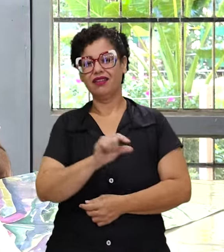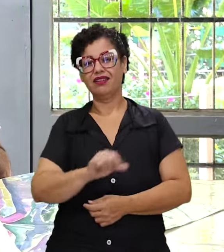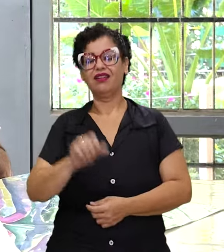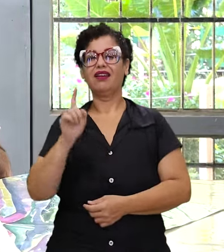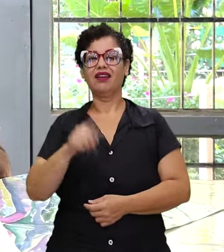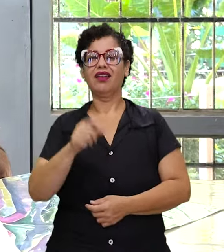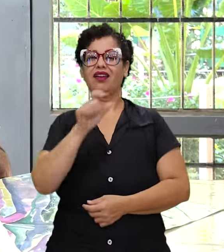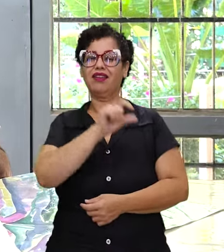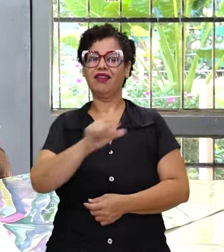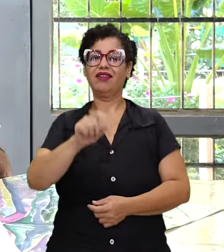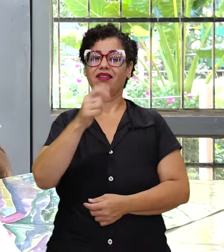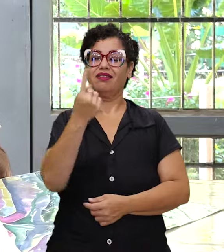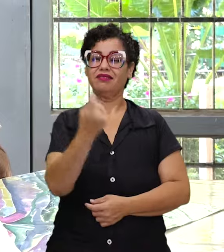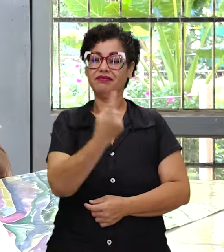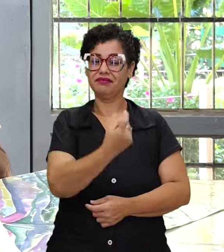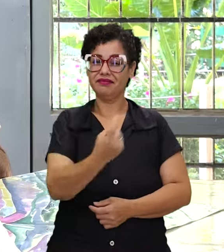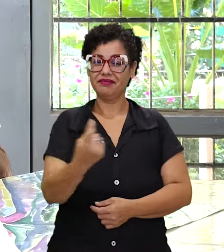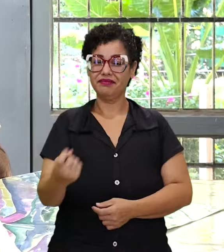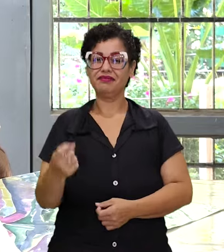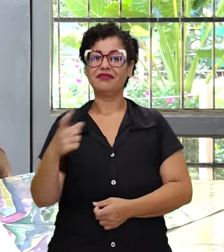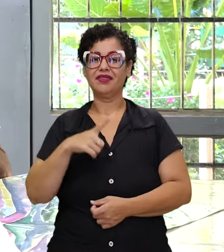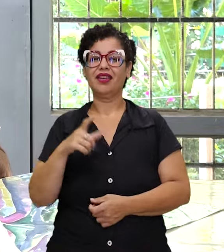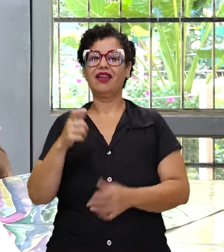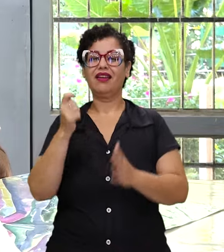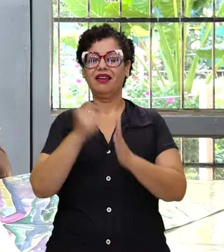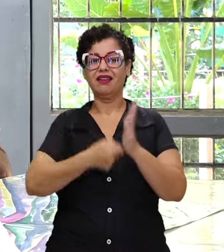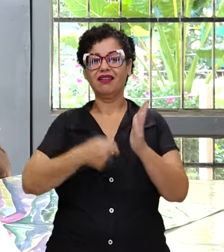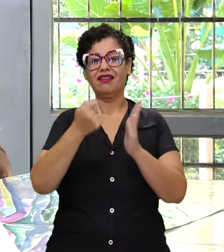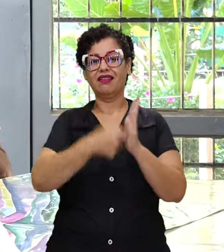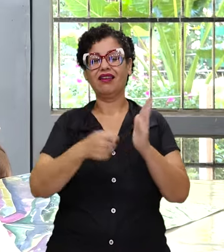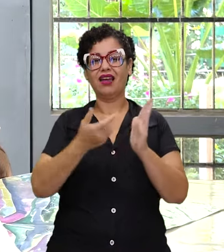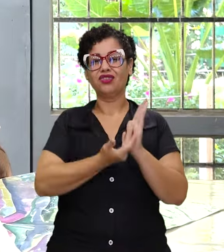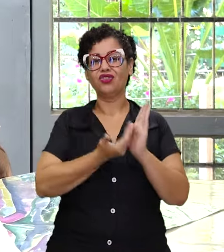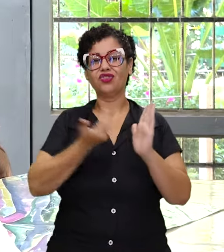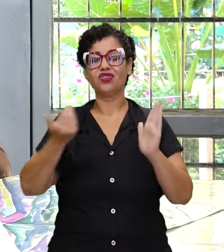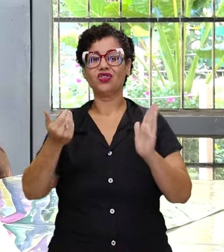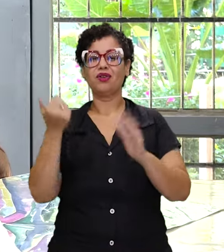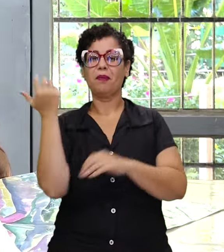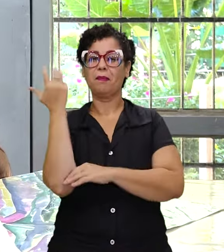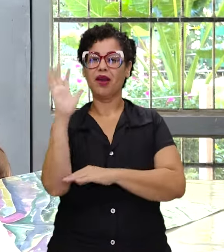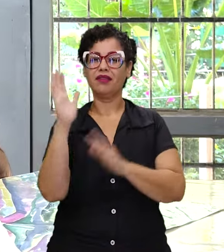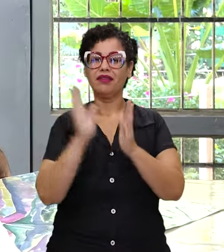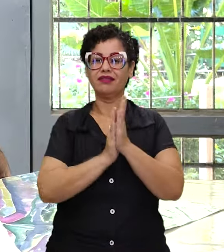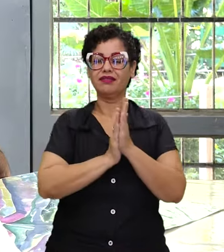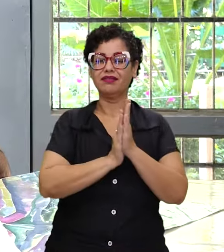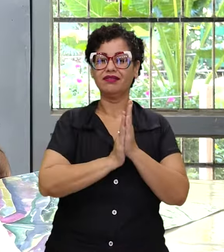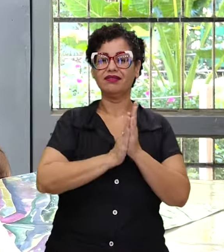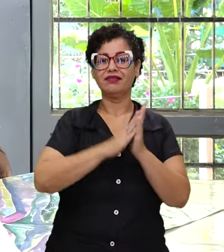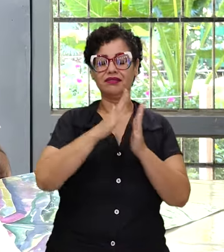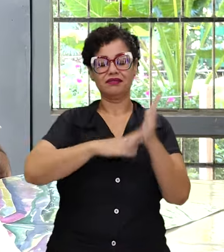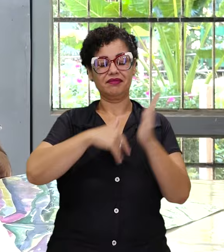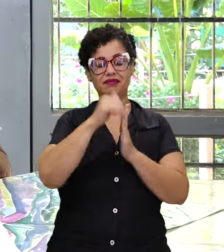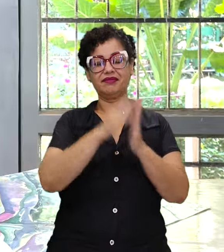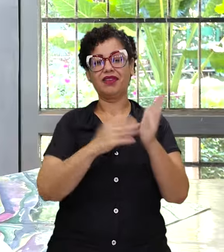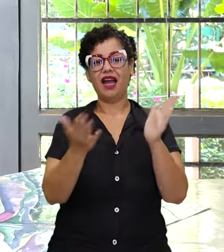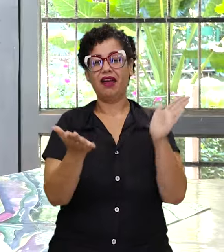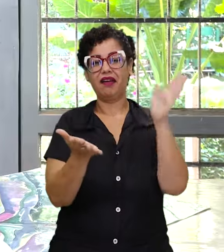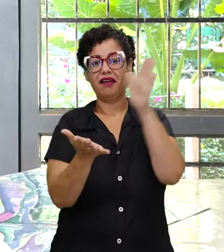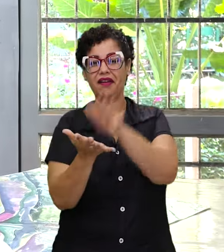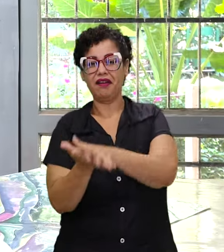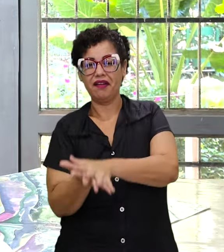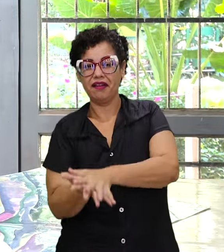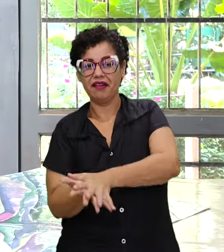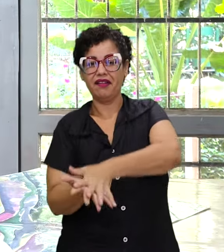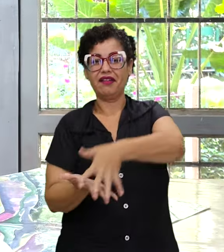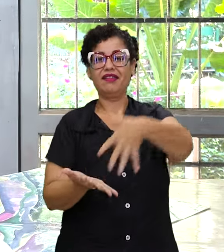matriz individual, onde que foi escavada em um pedacinho de madeira e foi impressa separadamente. Se vocês